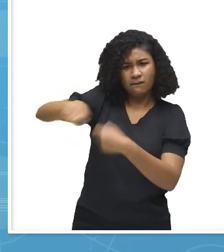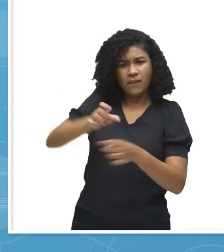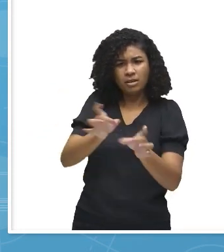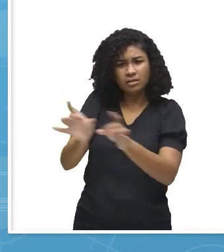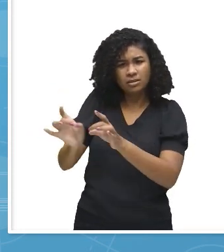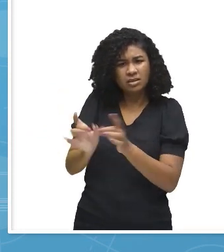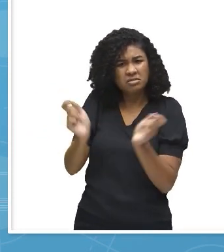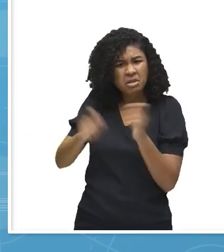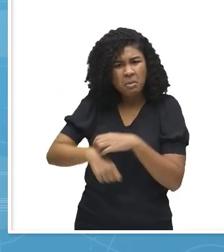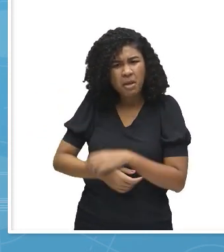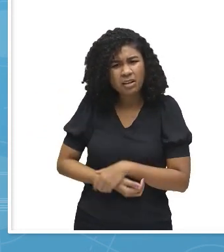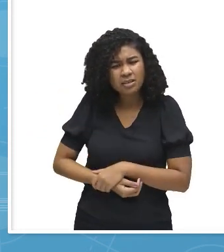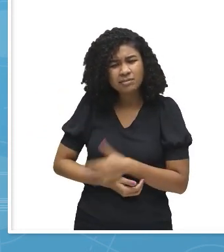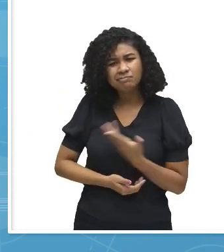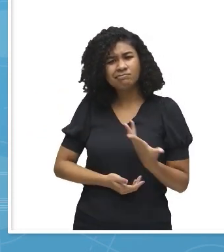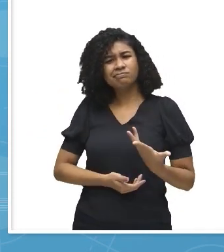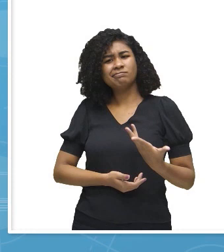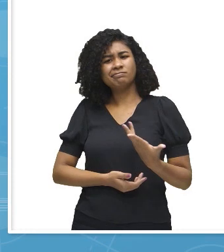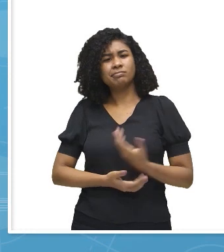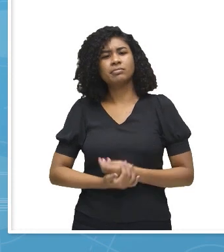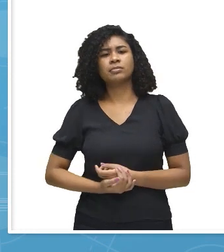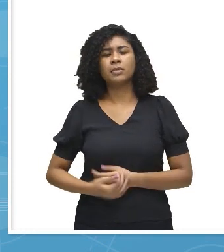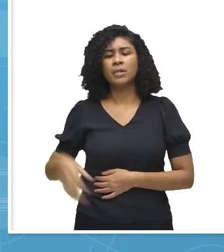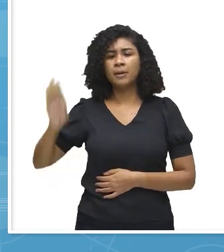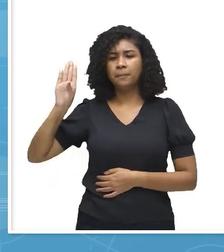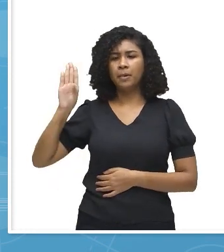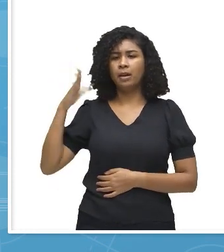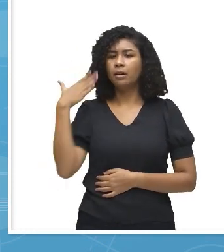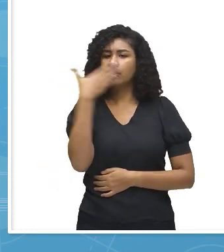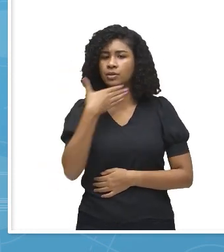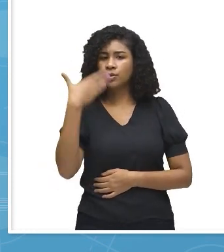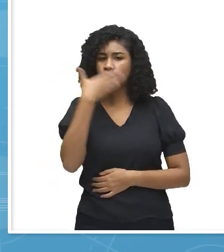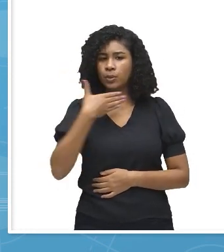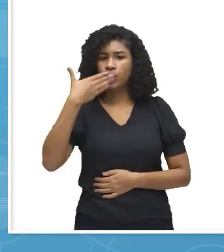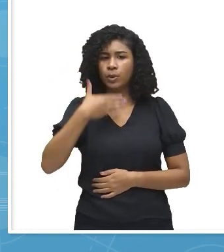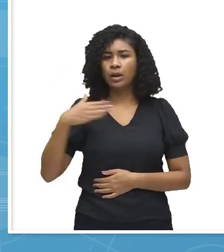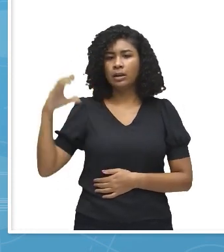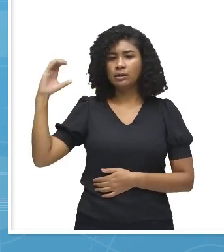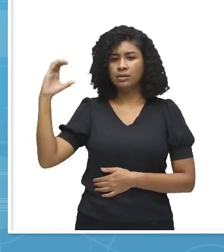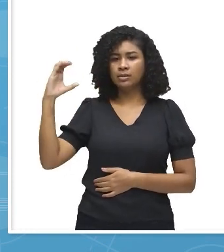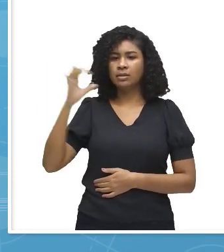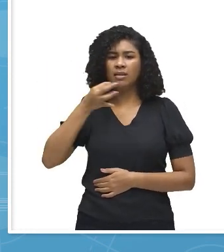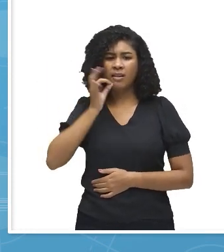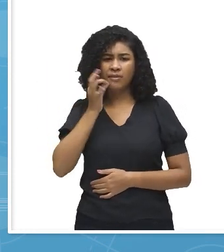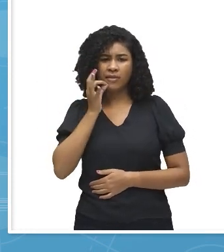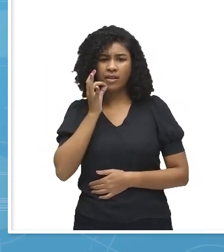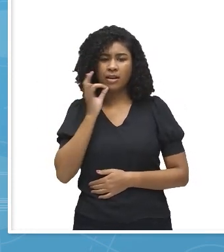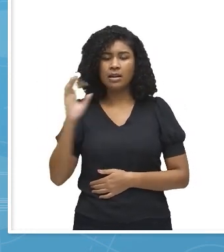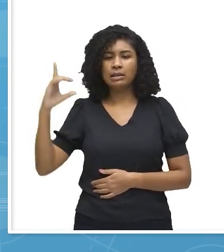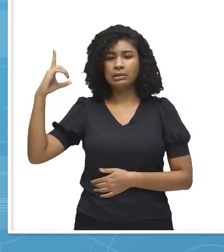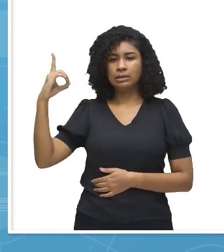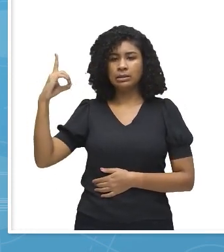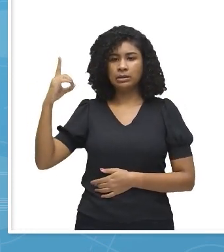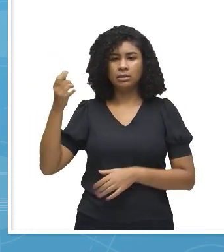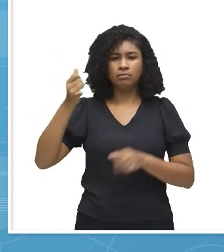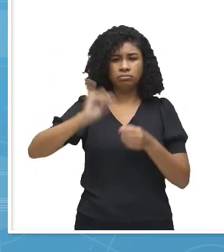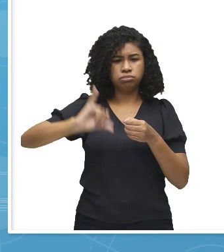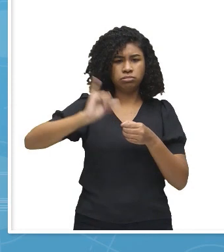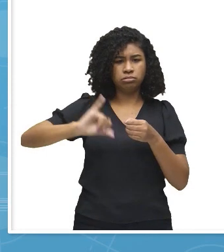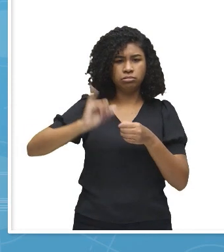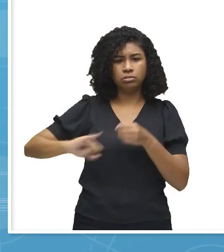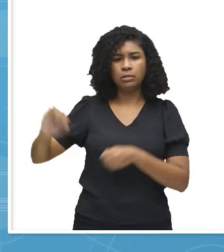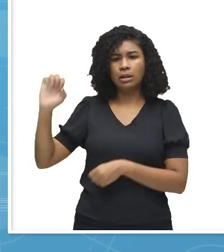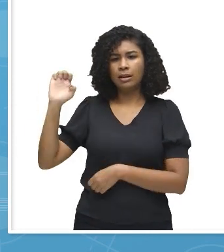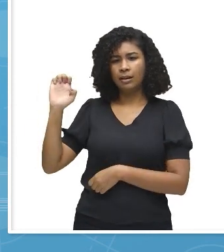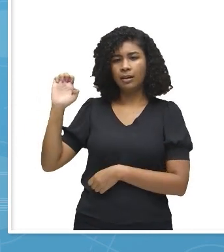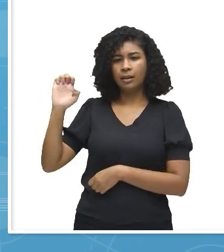aplicado na industrialização? Letra B, será se foi o açúcar? Letra C, o café? Letra D, o petróleo? Ou